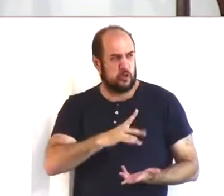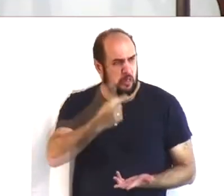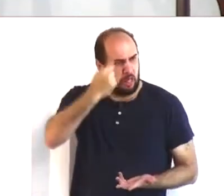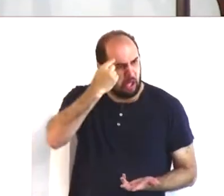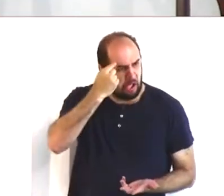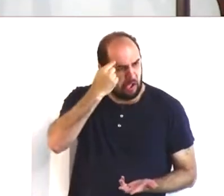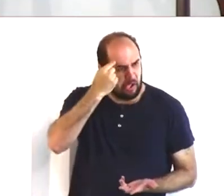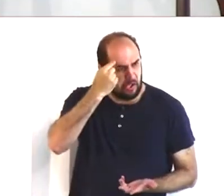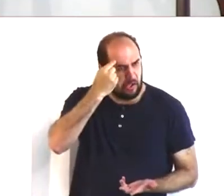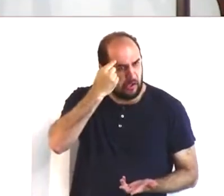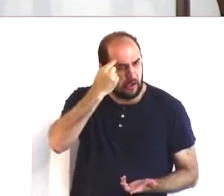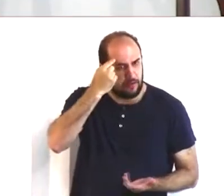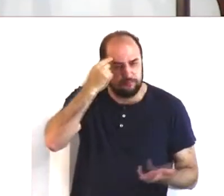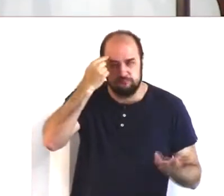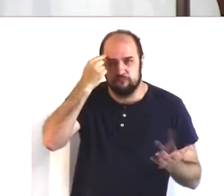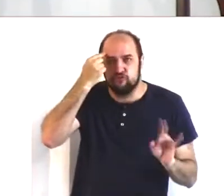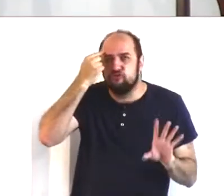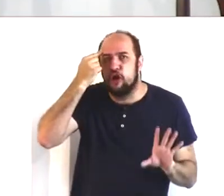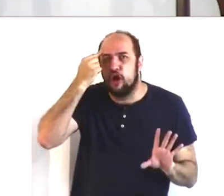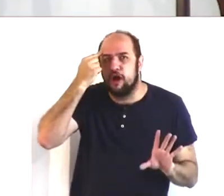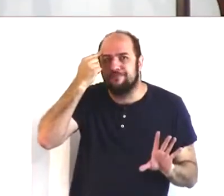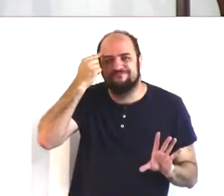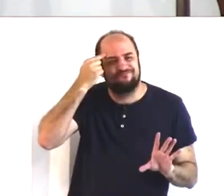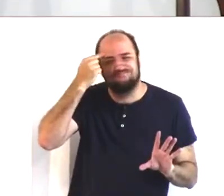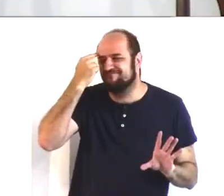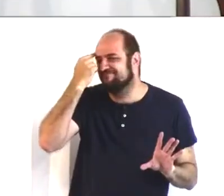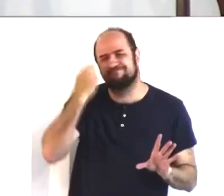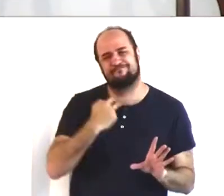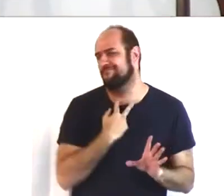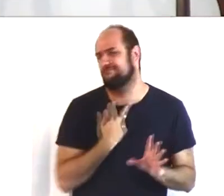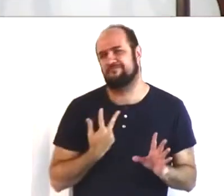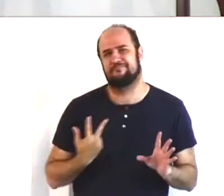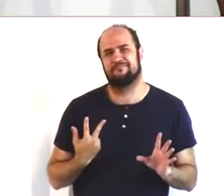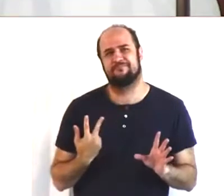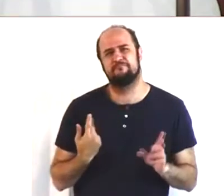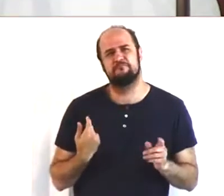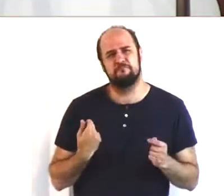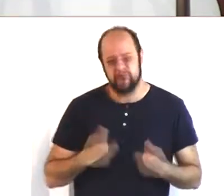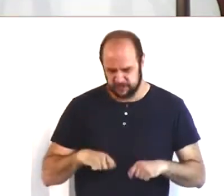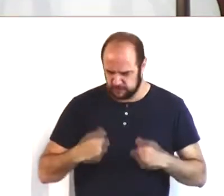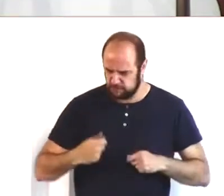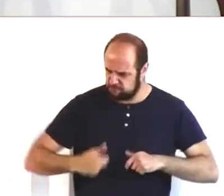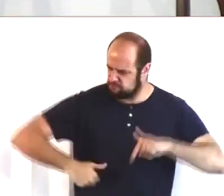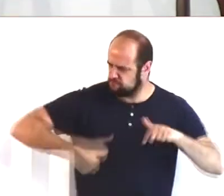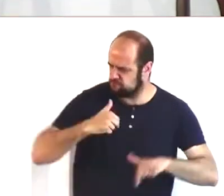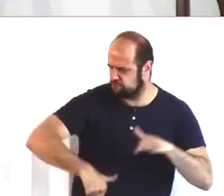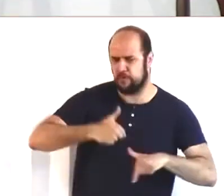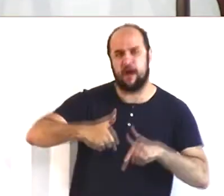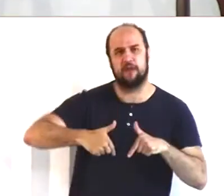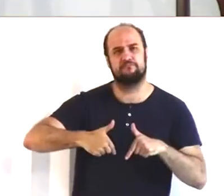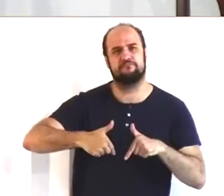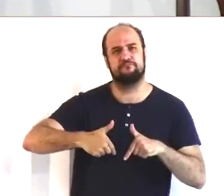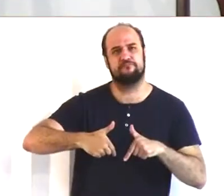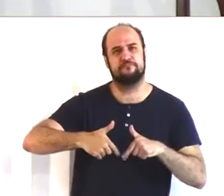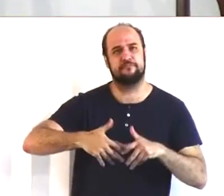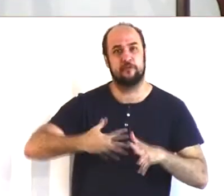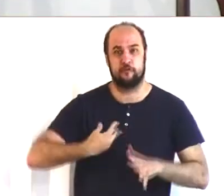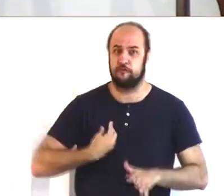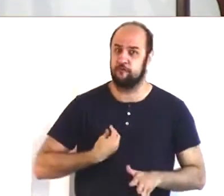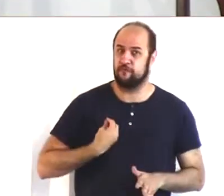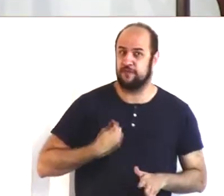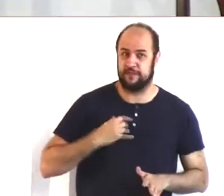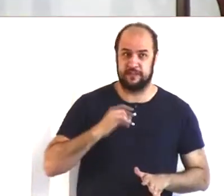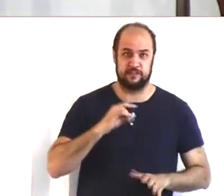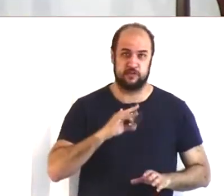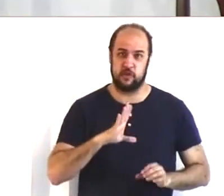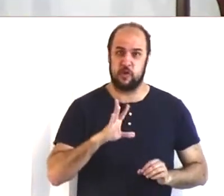pensar. O movimento pensante que é o cristianismo, ele precisa ser praticado. Por isso, a Bíblia não pode ser um livro